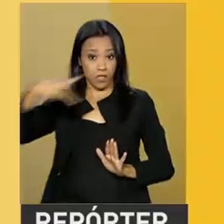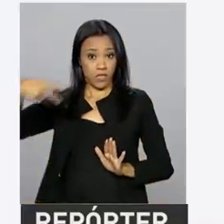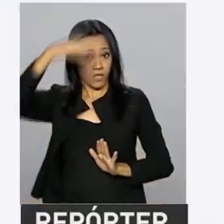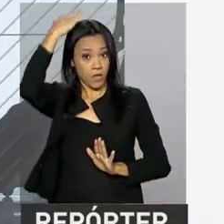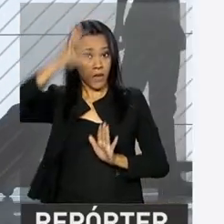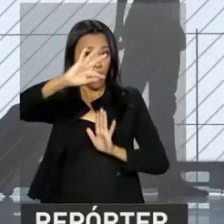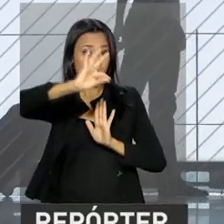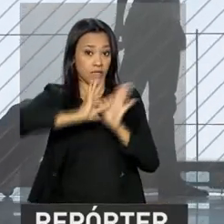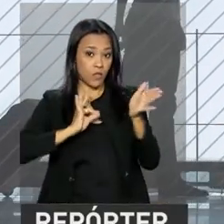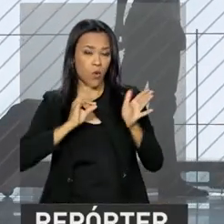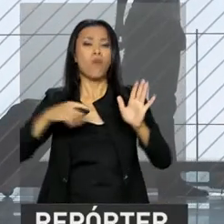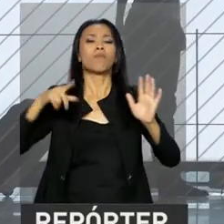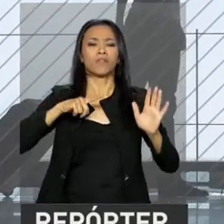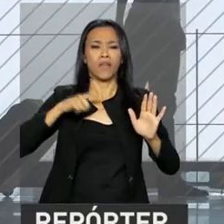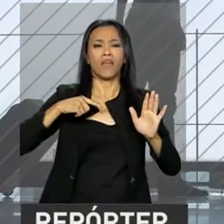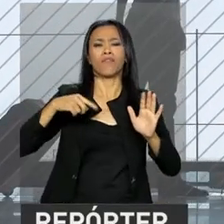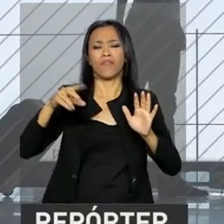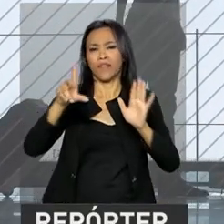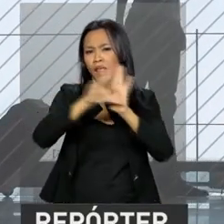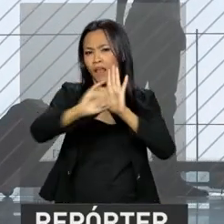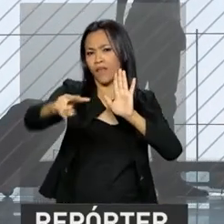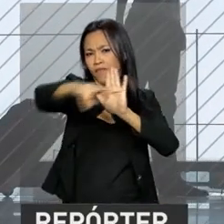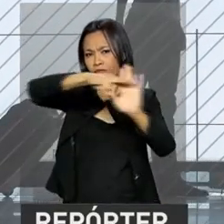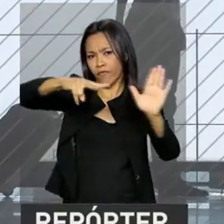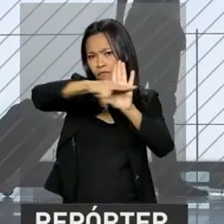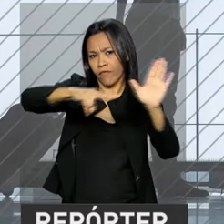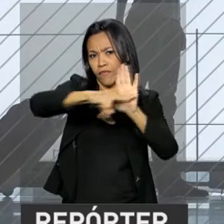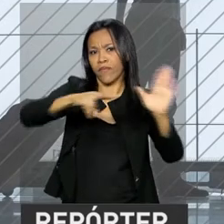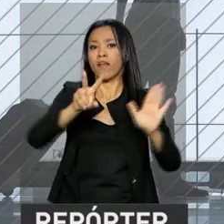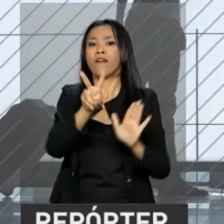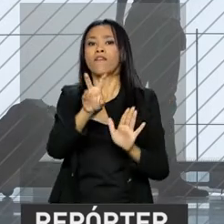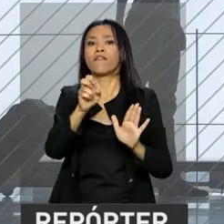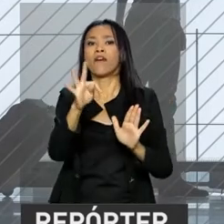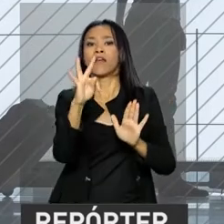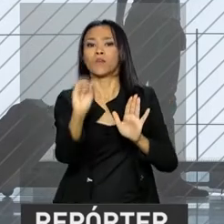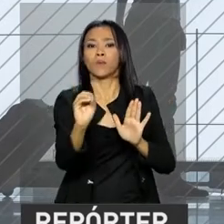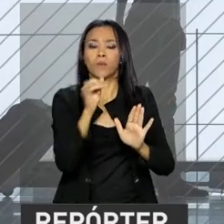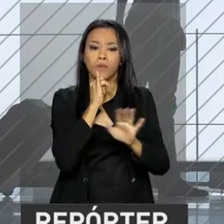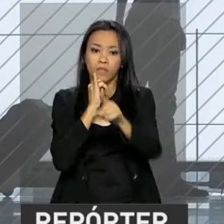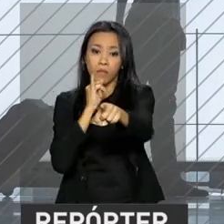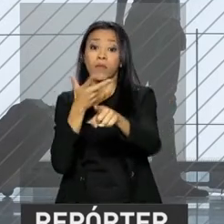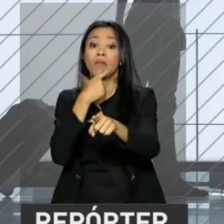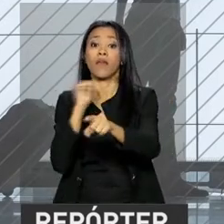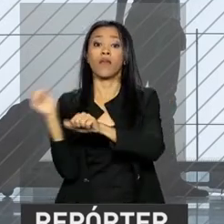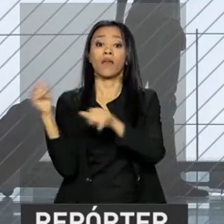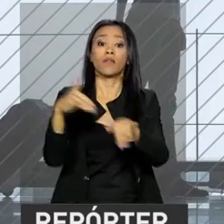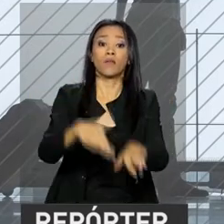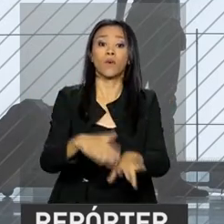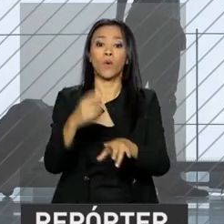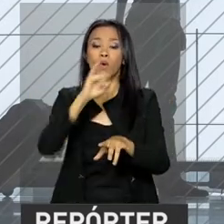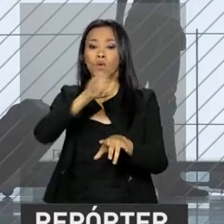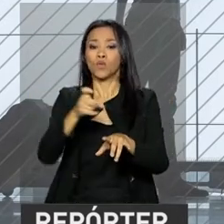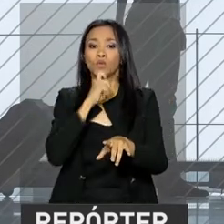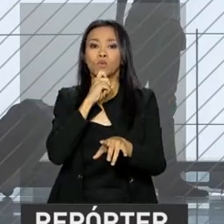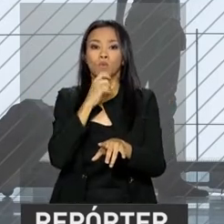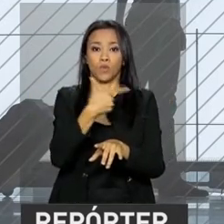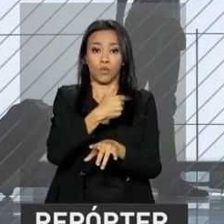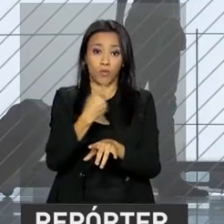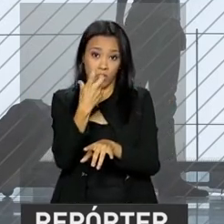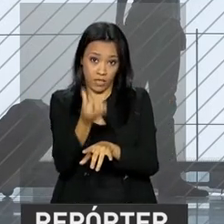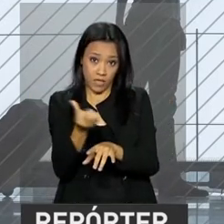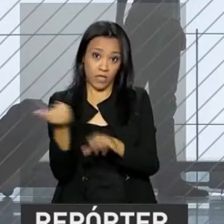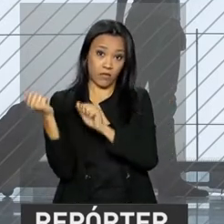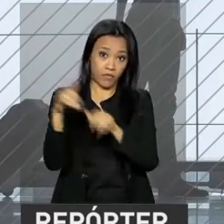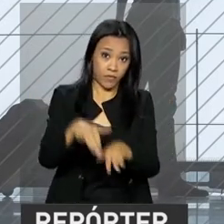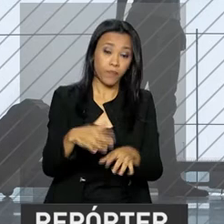vetou alguns pontos aprovados pelo congresso como a previsão de anistia para quem entrou no brasil até julho de 2016 a